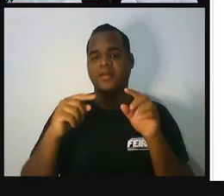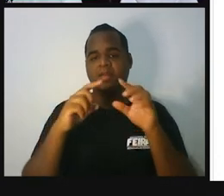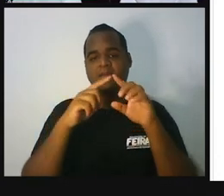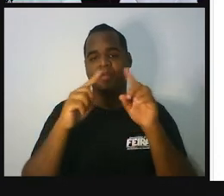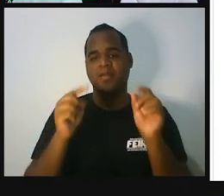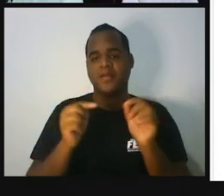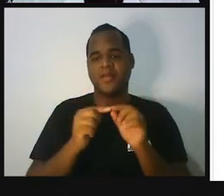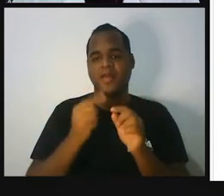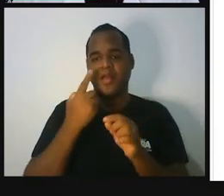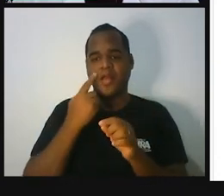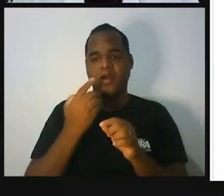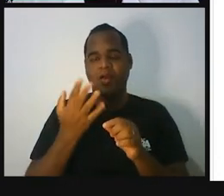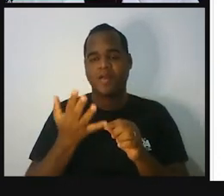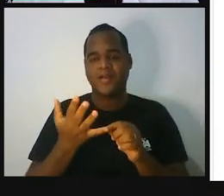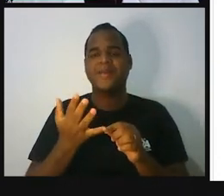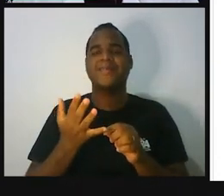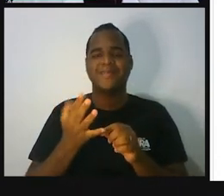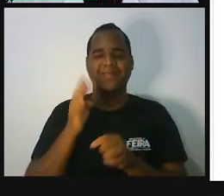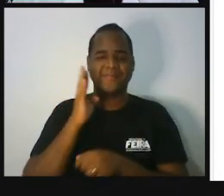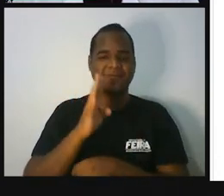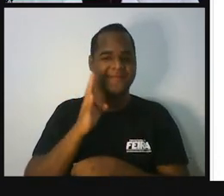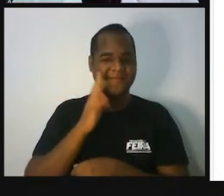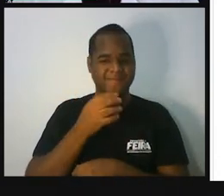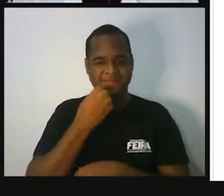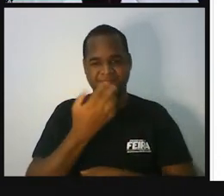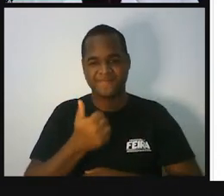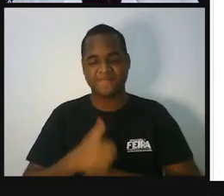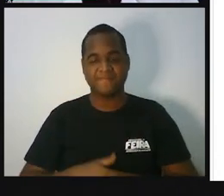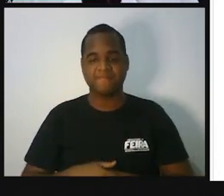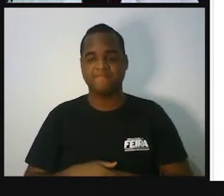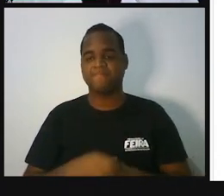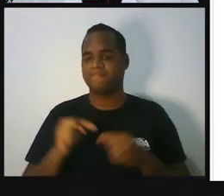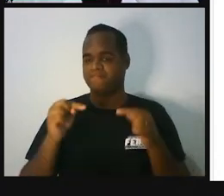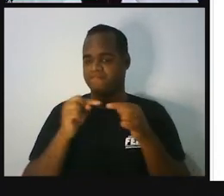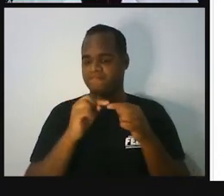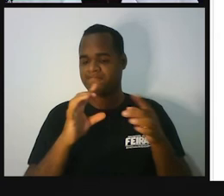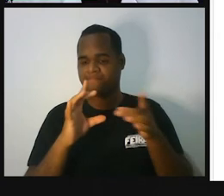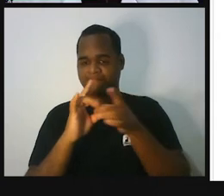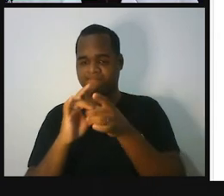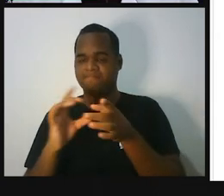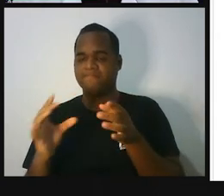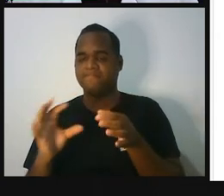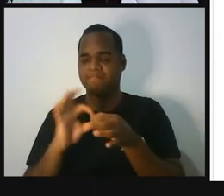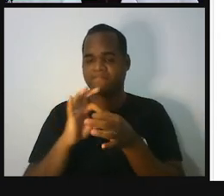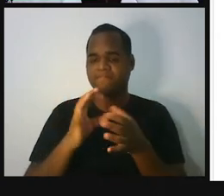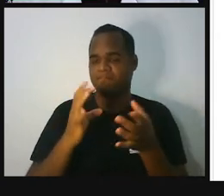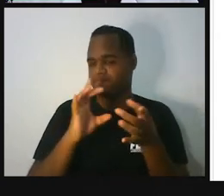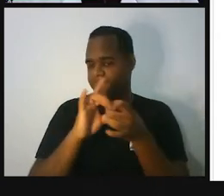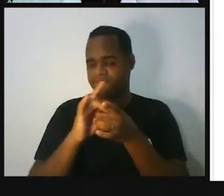idor de meia volta ó bacana vou ligar os pontos né